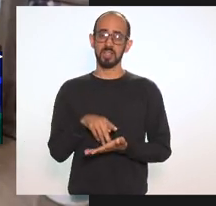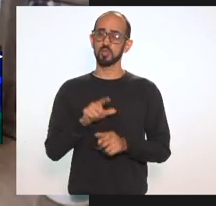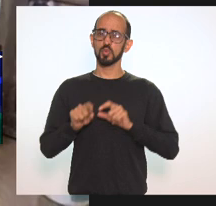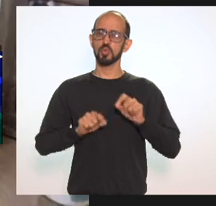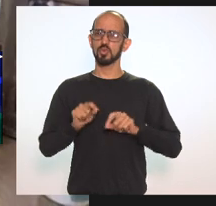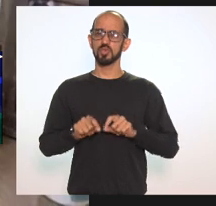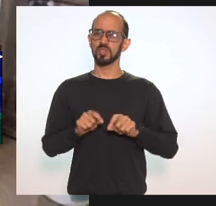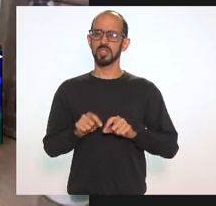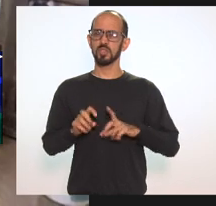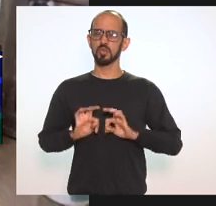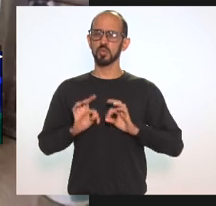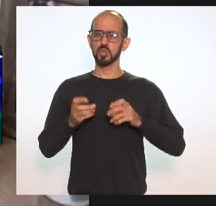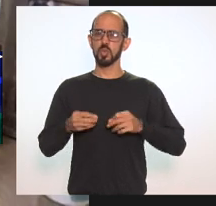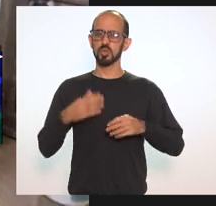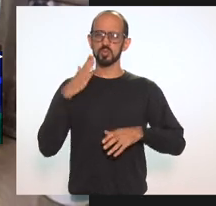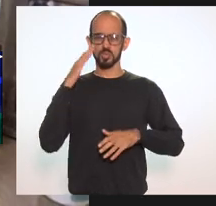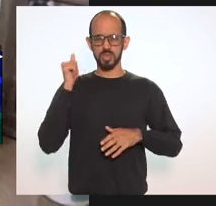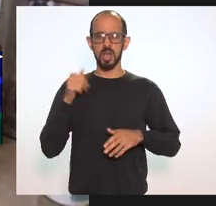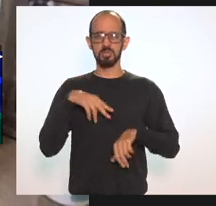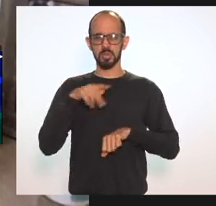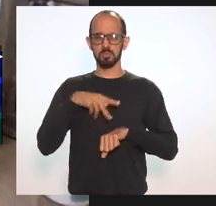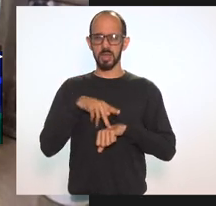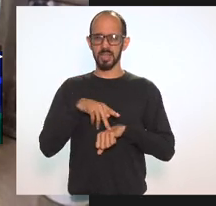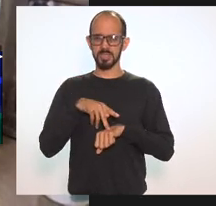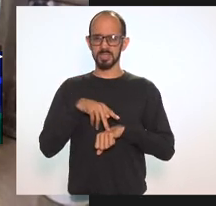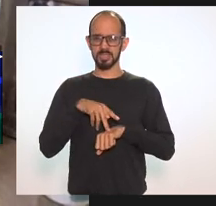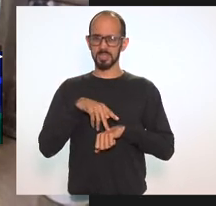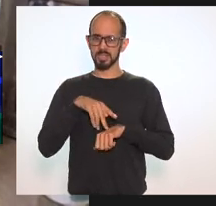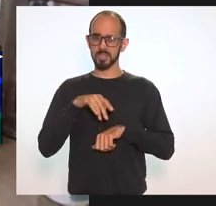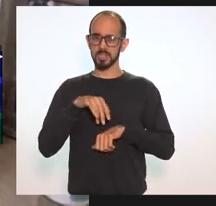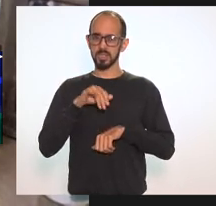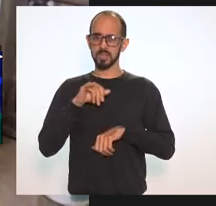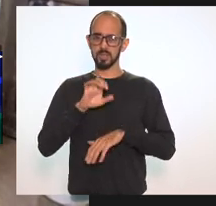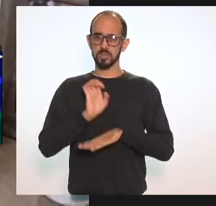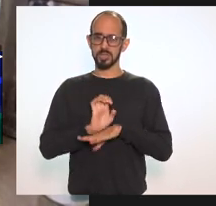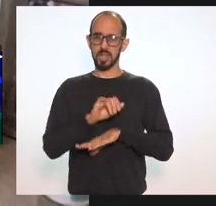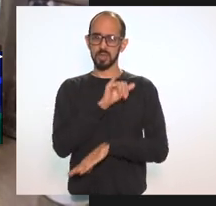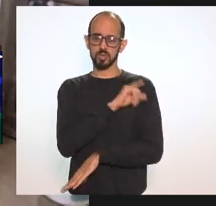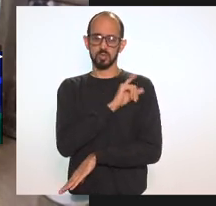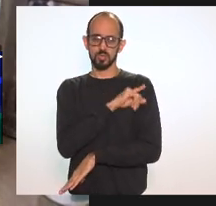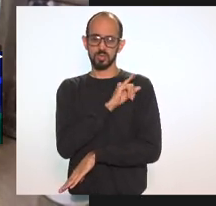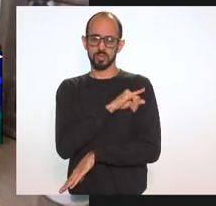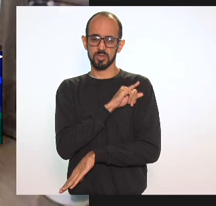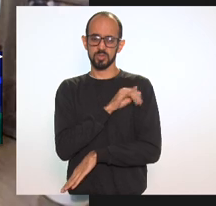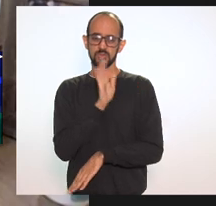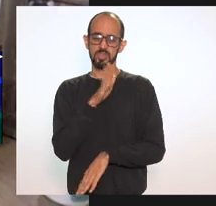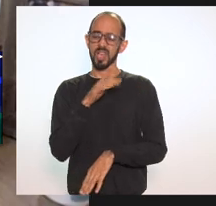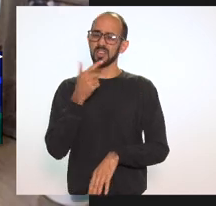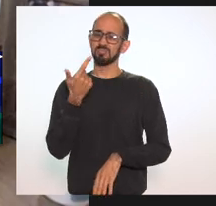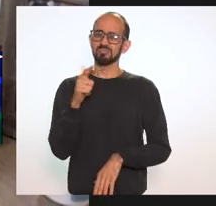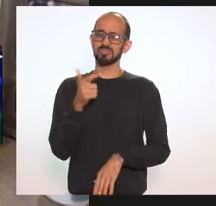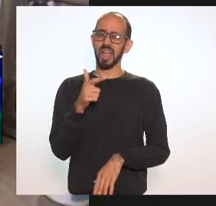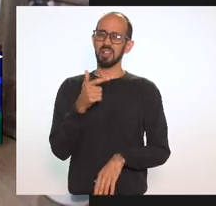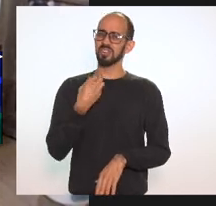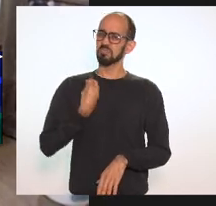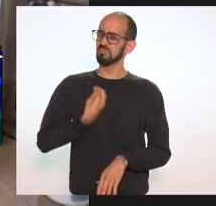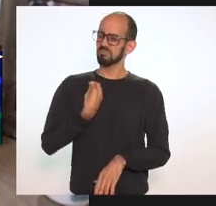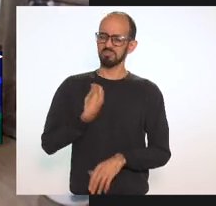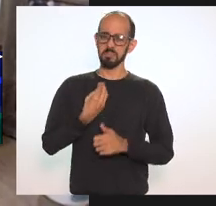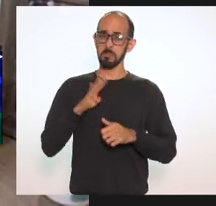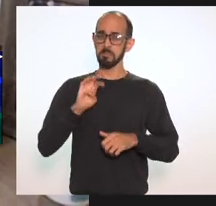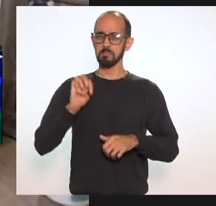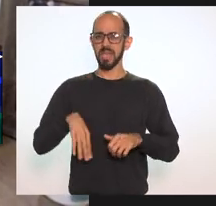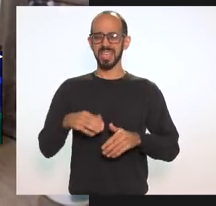o quê o nosso país o nosso estado inteiro já não vinha muito bem antes da poderia e ao